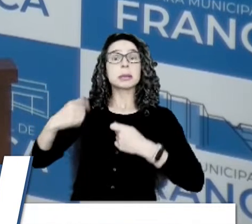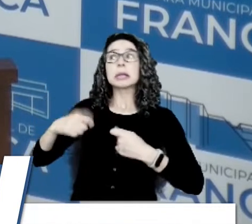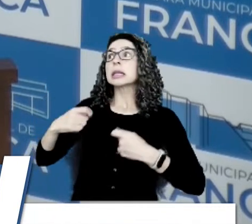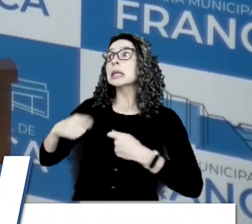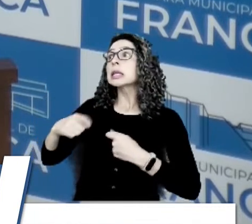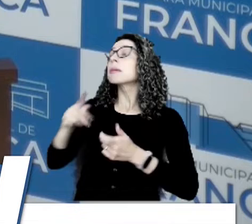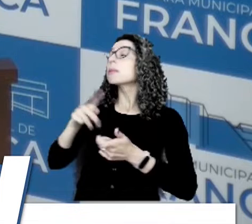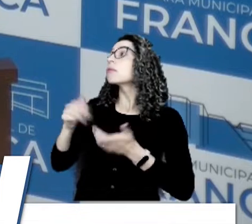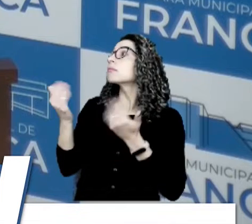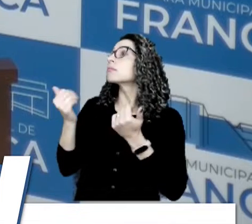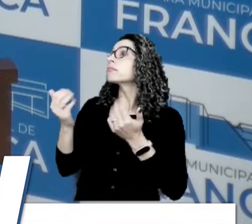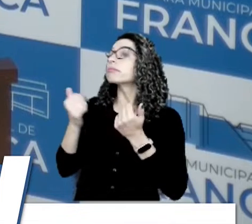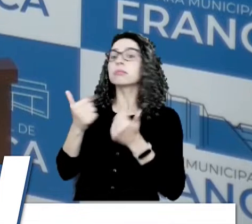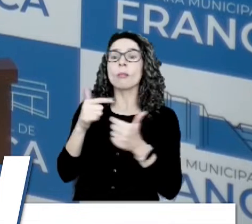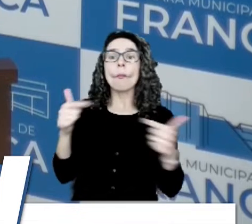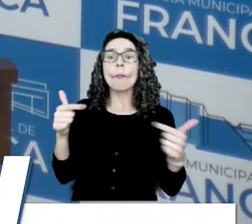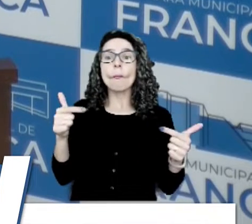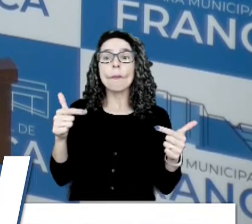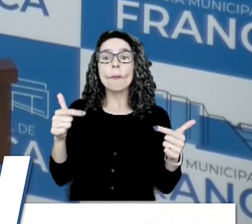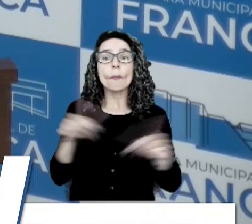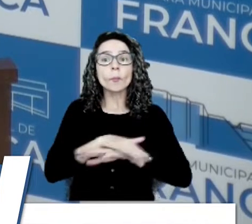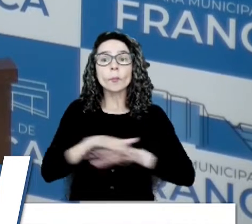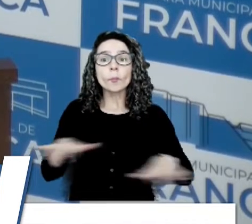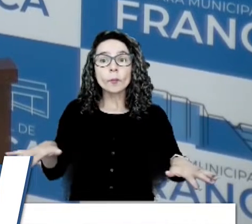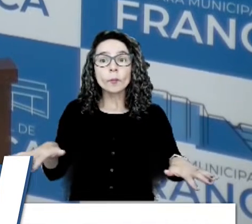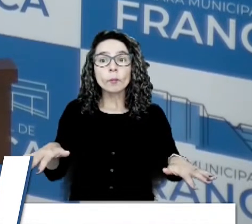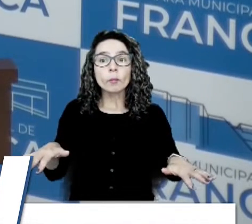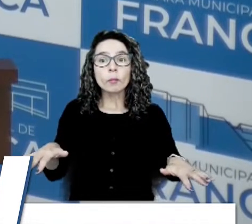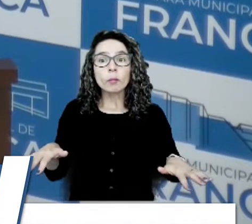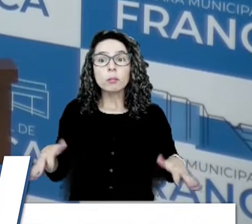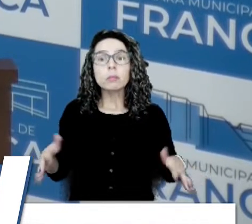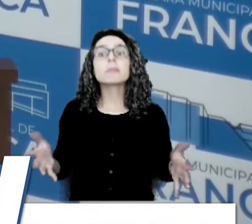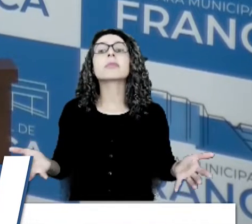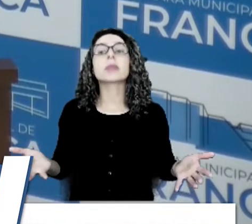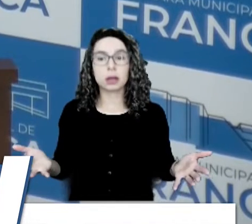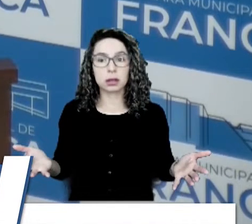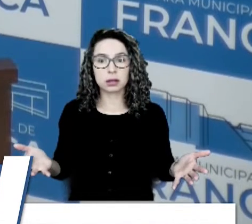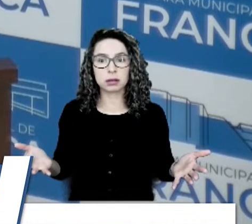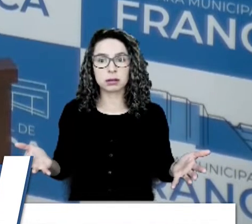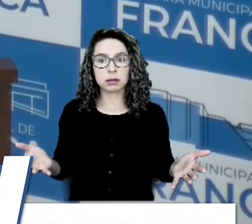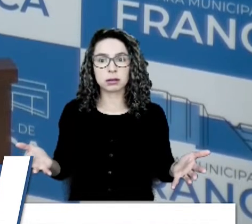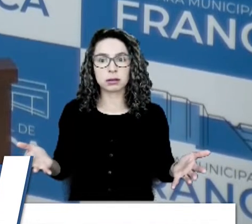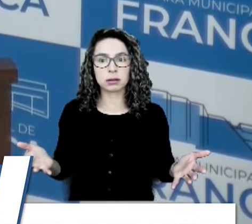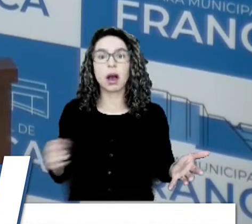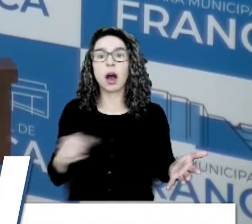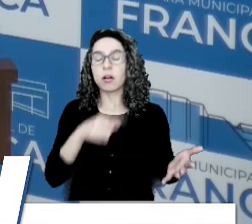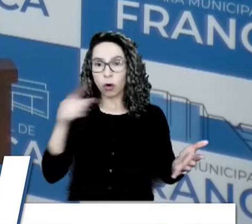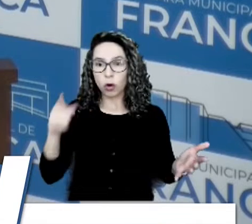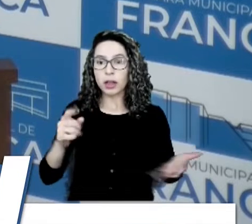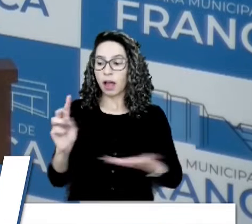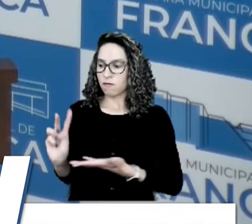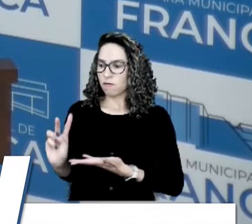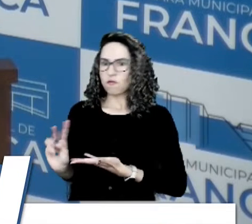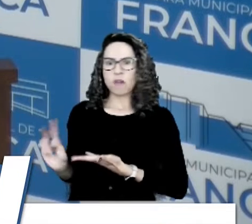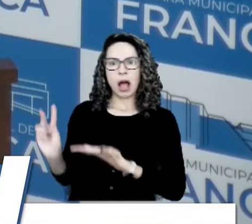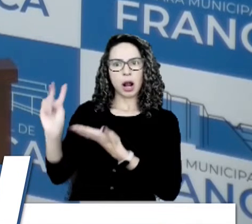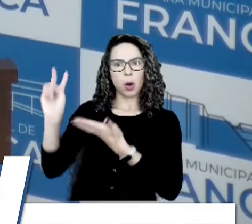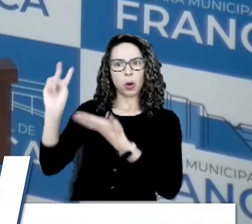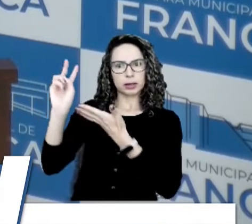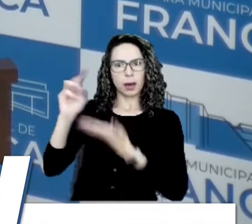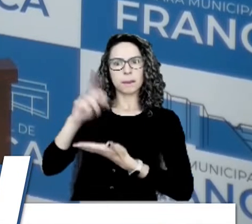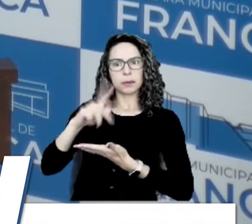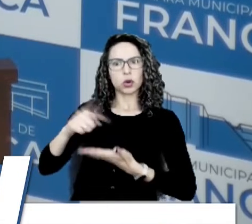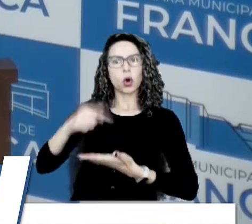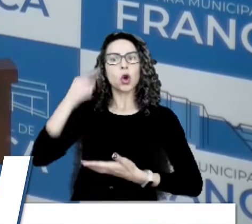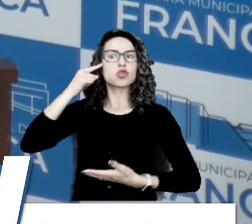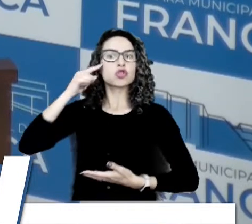mais. Escassearam-se os professores. Então, quer dizer, a oportunidade que você tem de valorizar um professor, num dia do professor, você